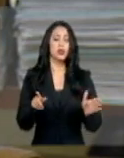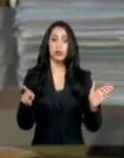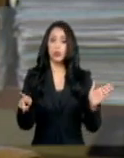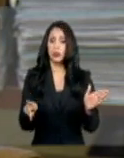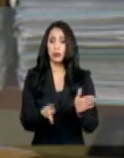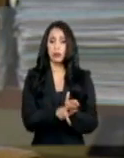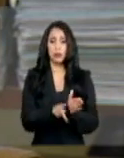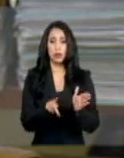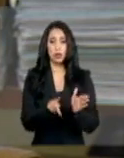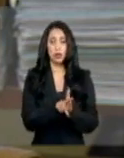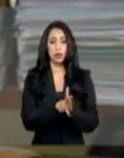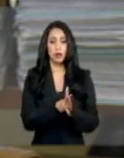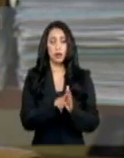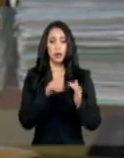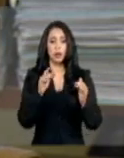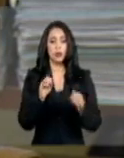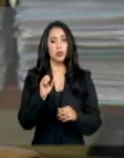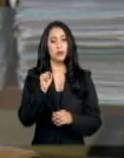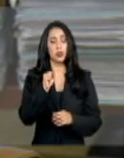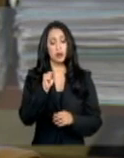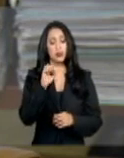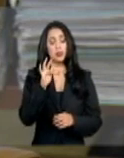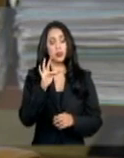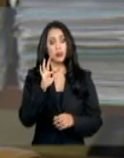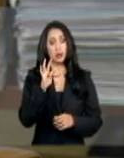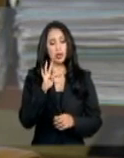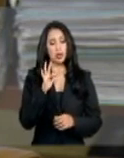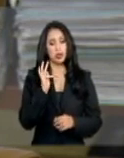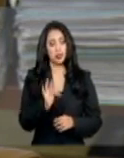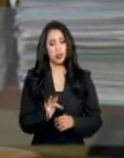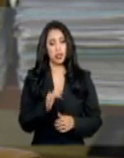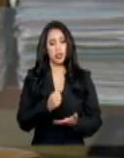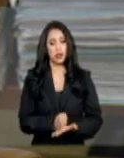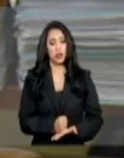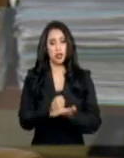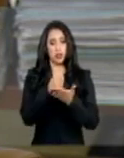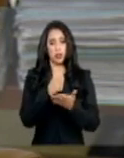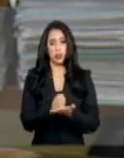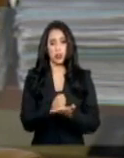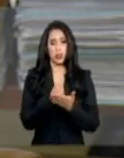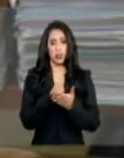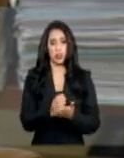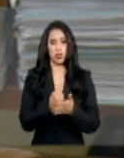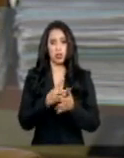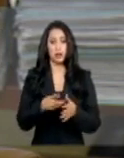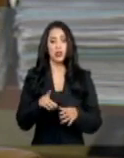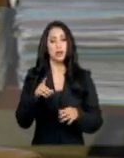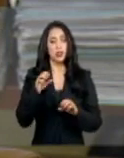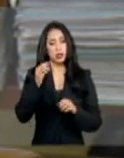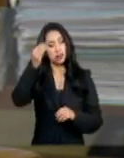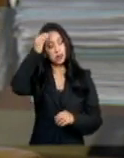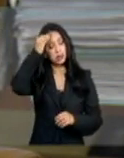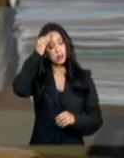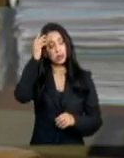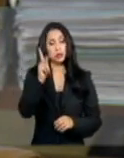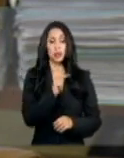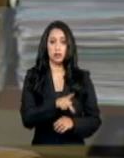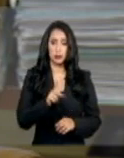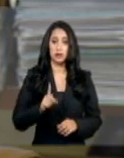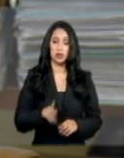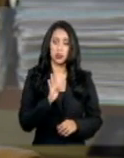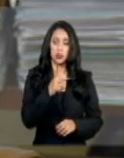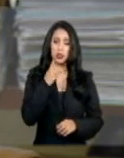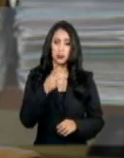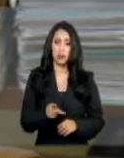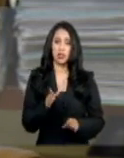tribunal federal cujo magistério jurisprudencial apoiantes em autorizado entendimento doutrinário que aqui menciono tem se orientado